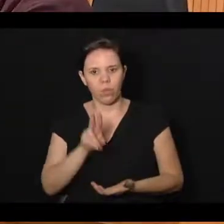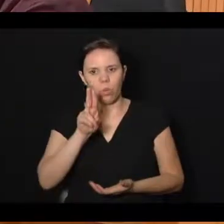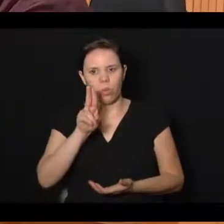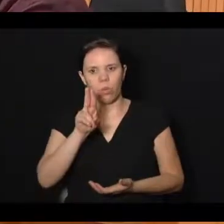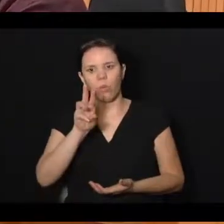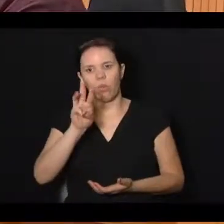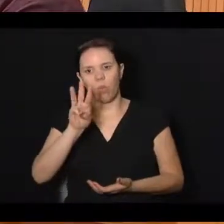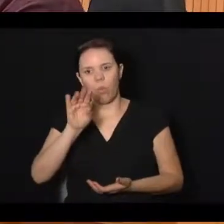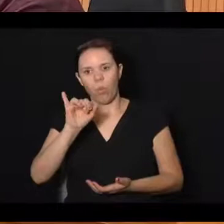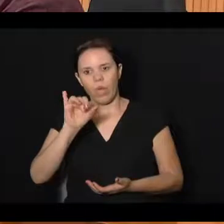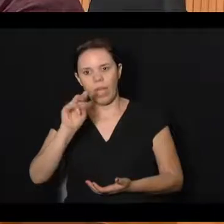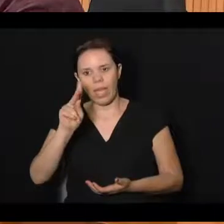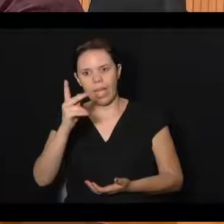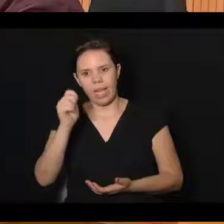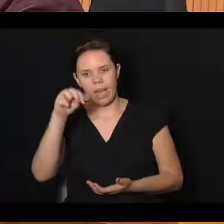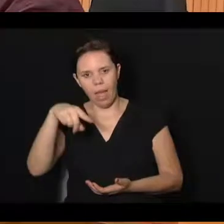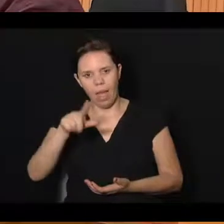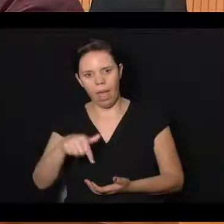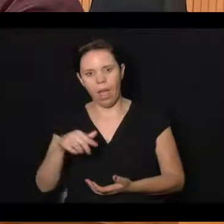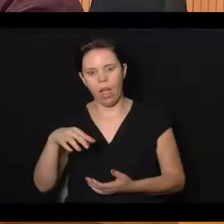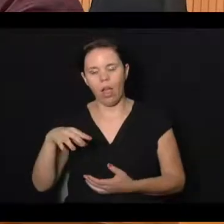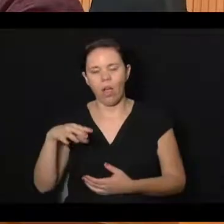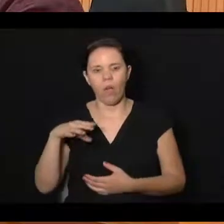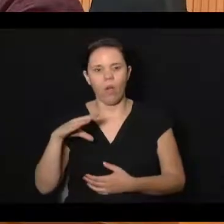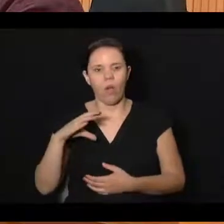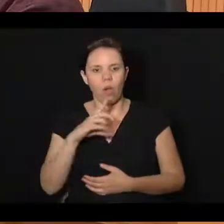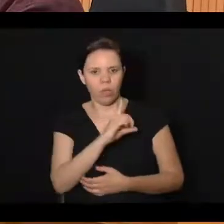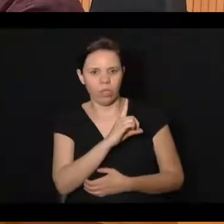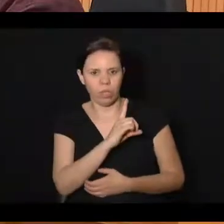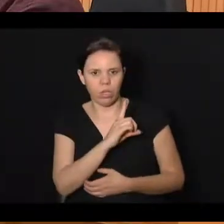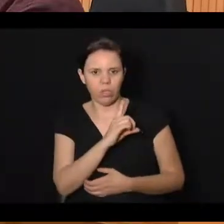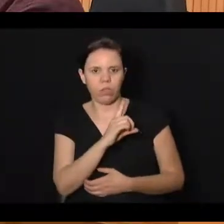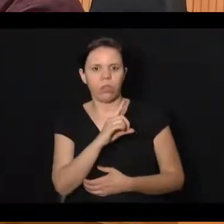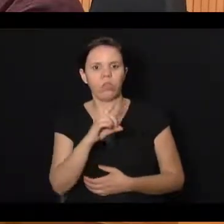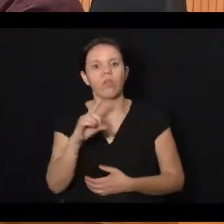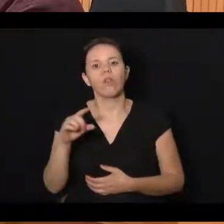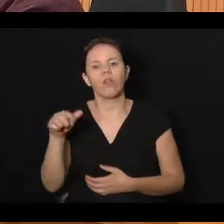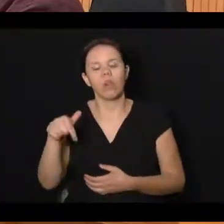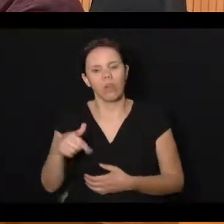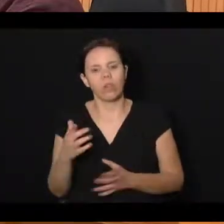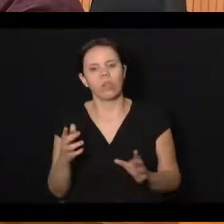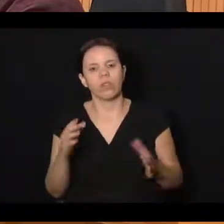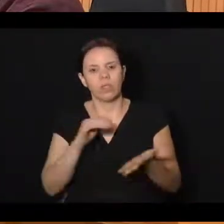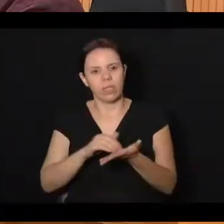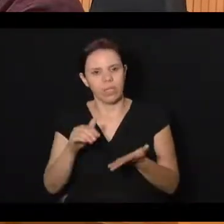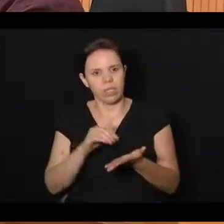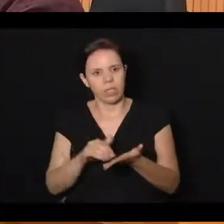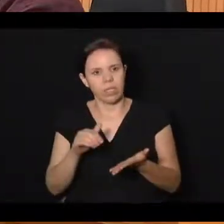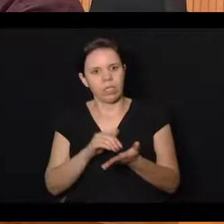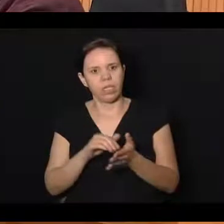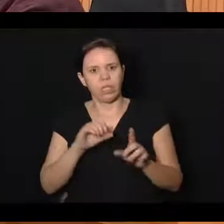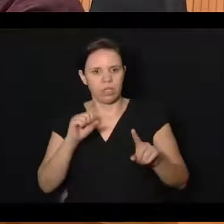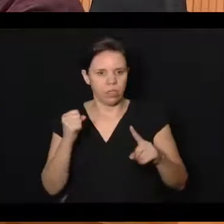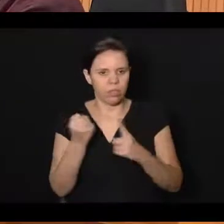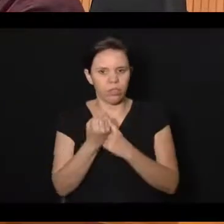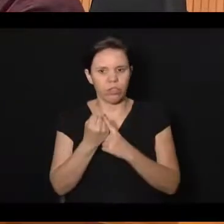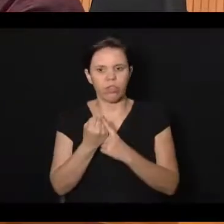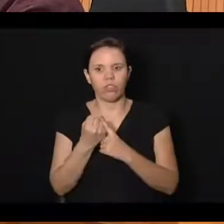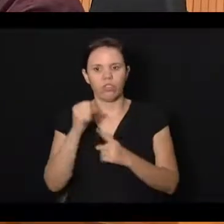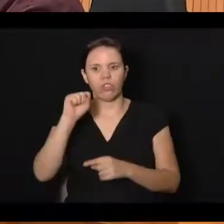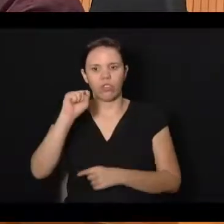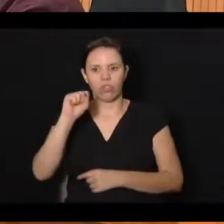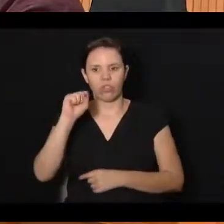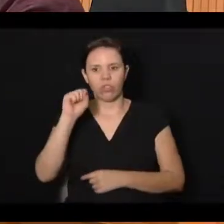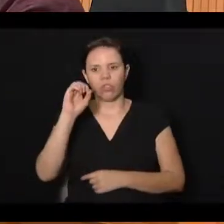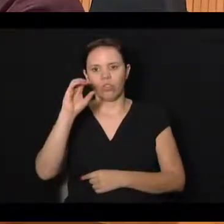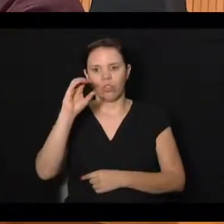coordenador setorial de média complexidade da secretaria de assistência social por favor em ferro